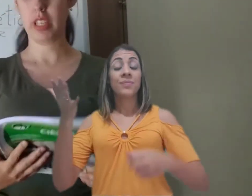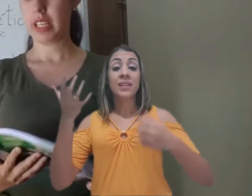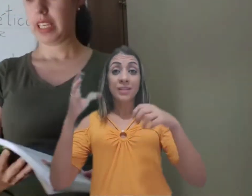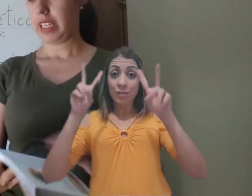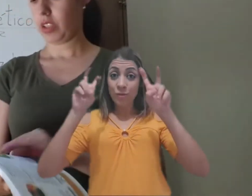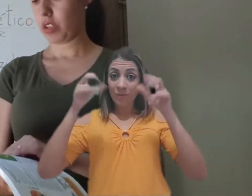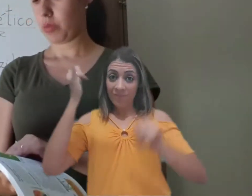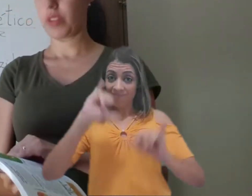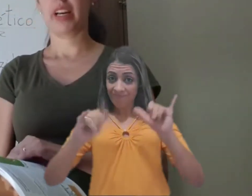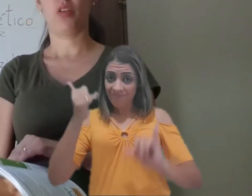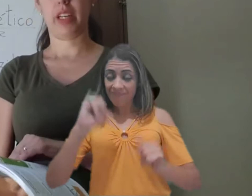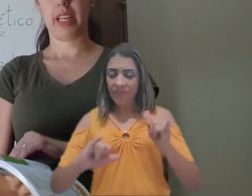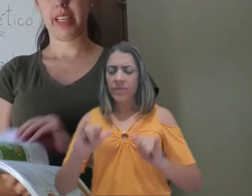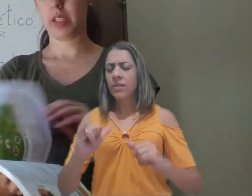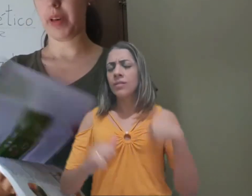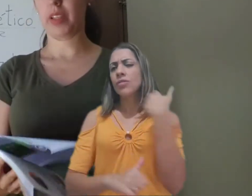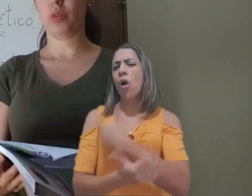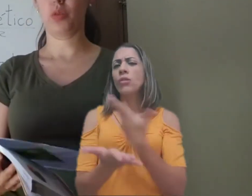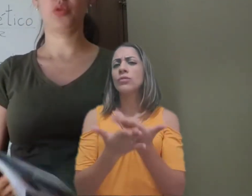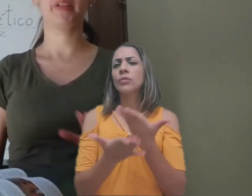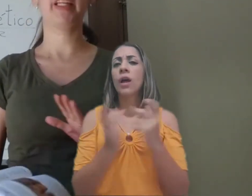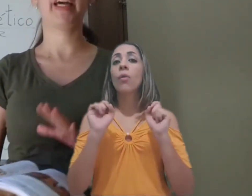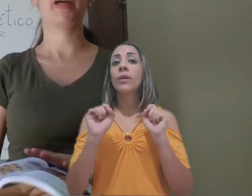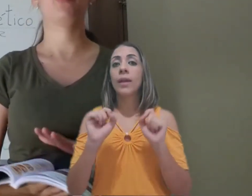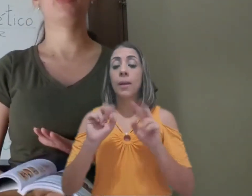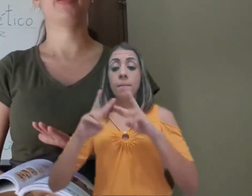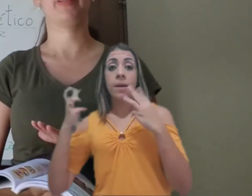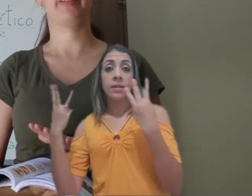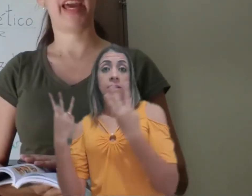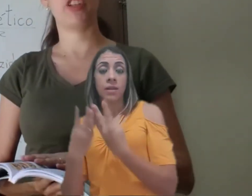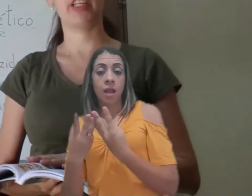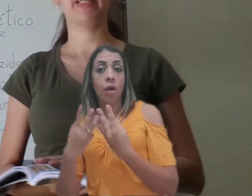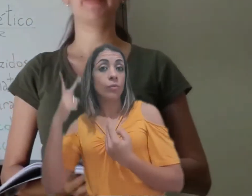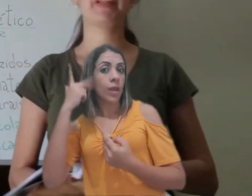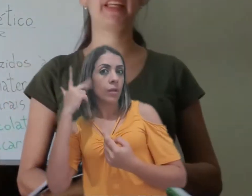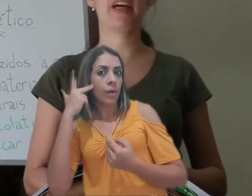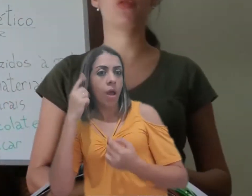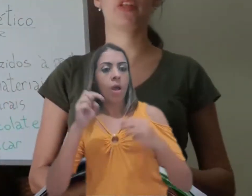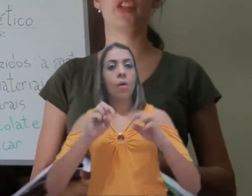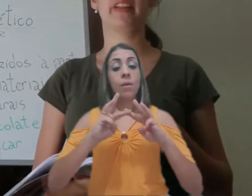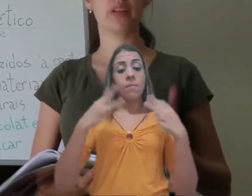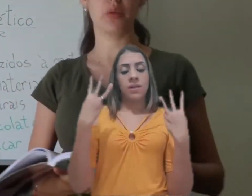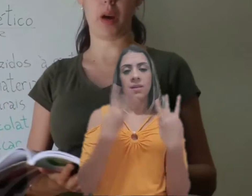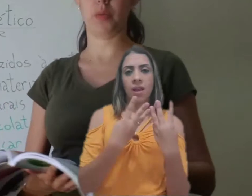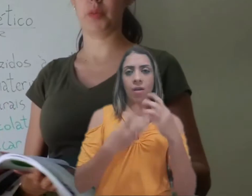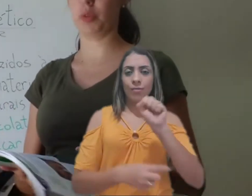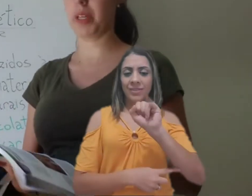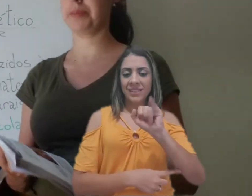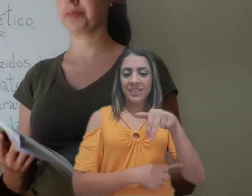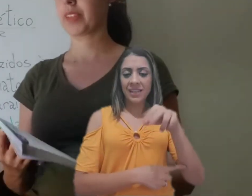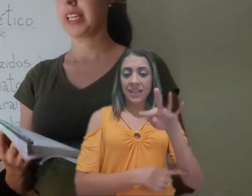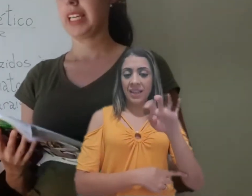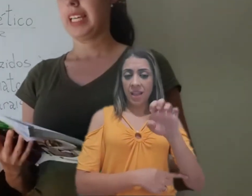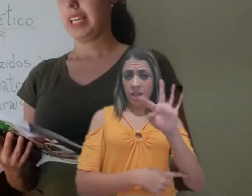unidade, e nós vamos ver agora a respeito dos materiais de origem sintética e materiais de origem natural, tudo